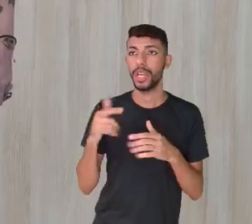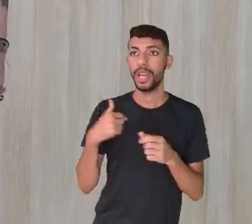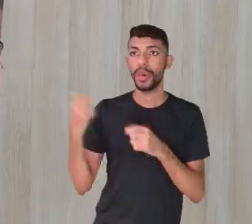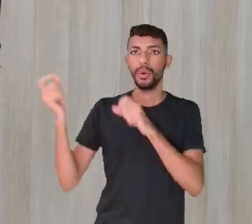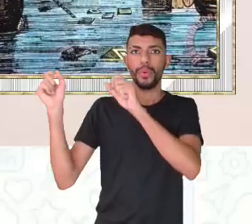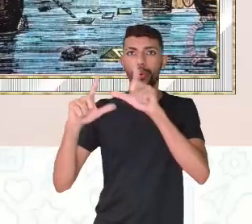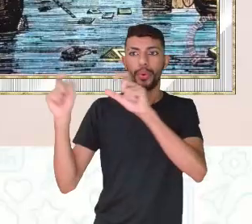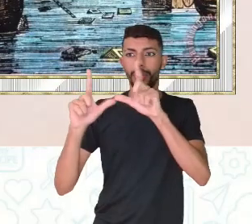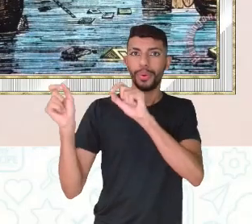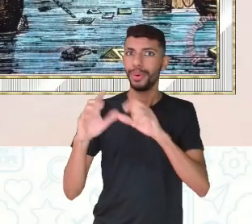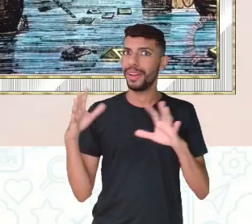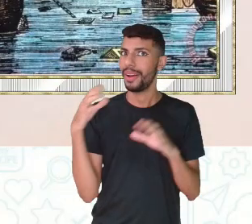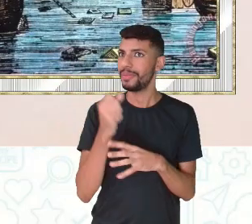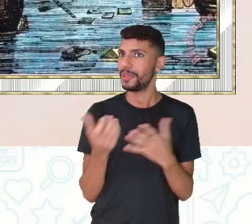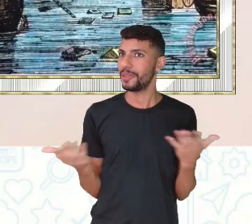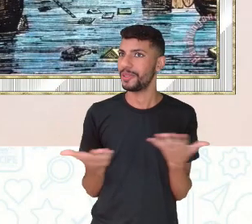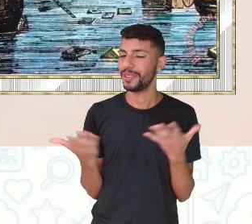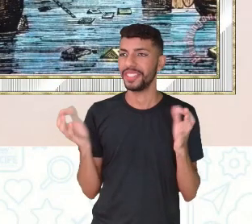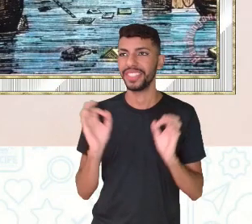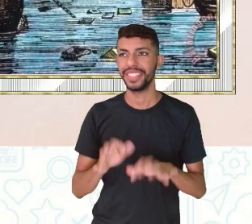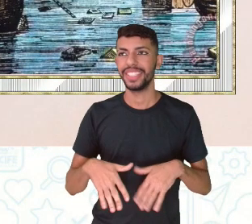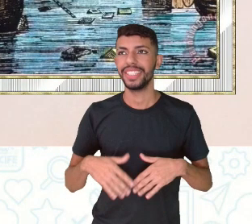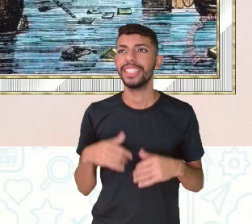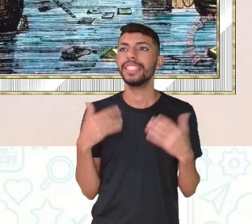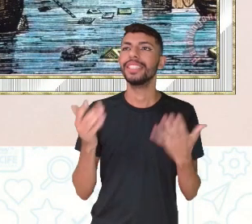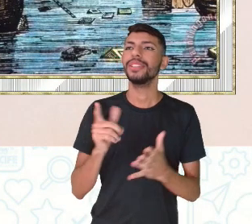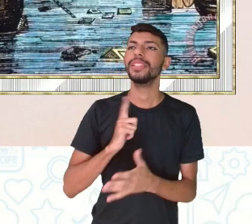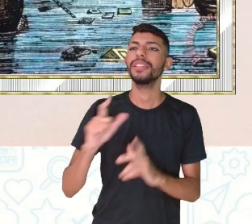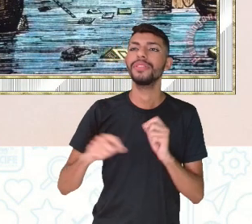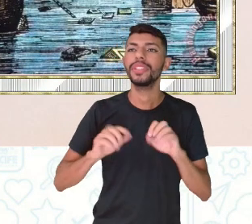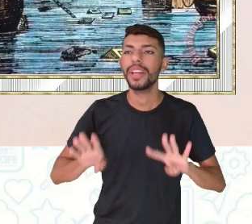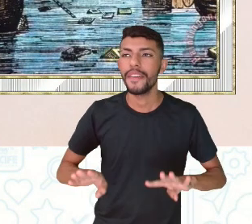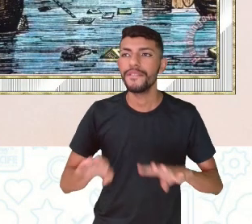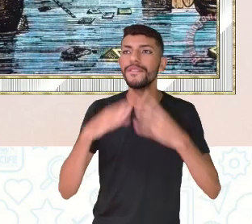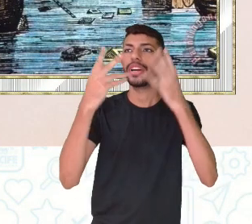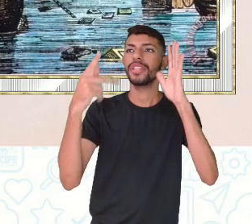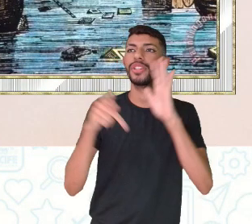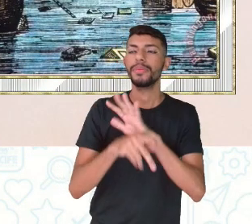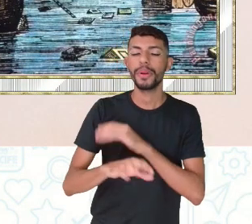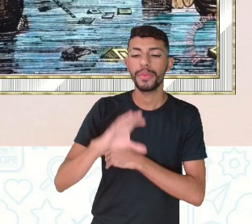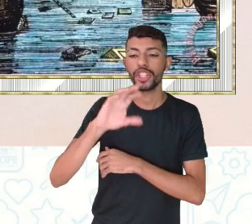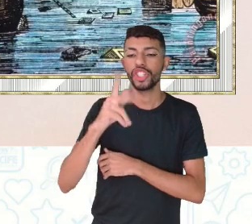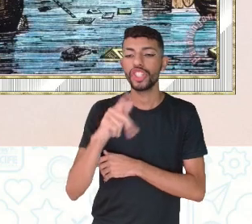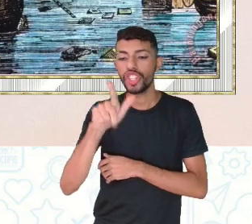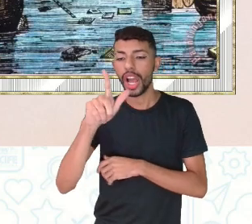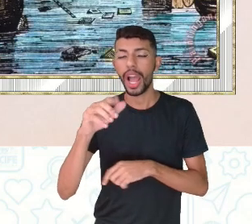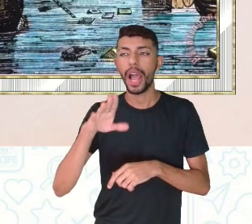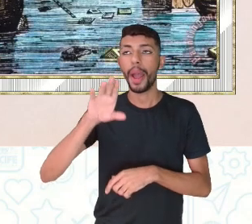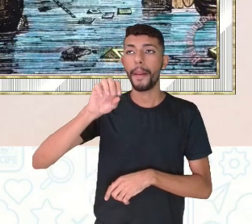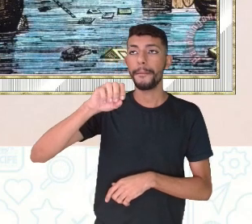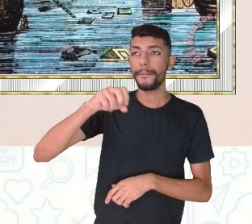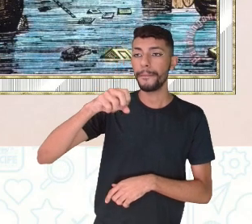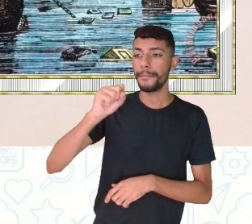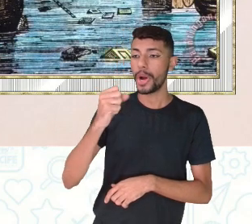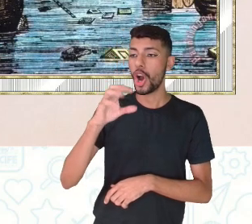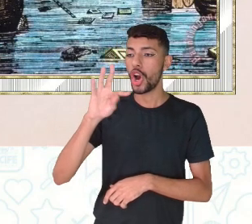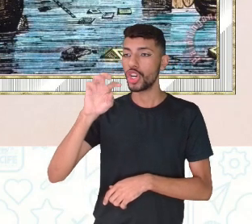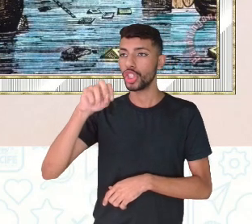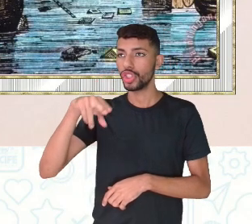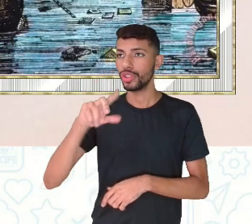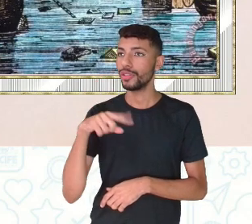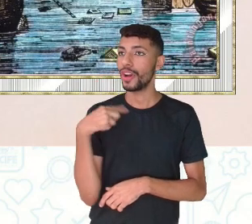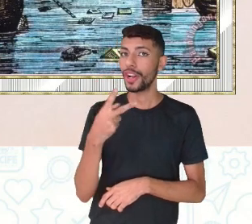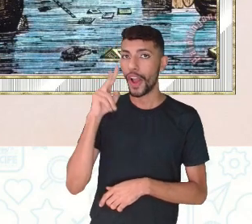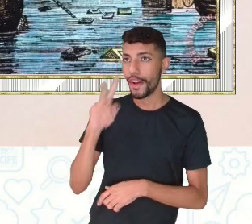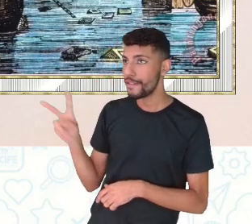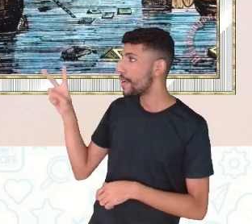passando, rápido, a questão aí da festa do chá de Boston, né, que a gente viu, inclusive a gente viu essa